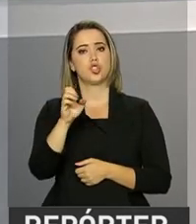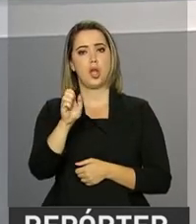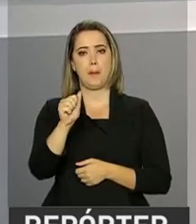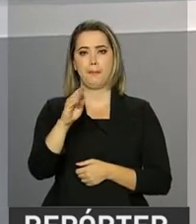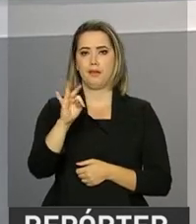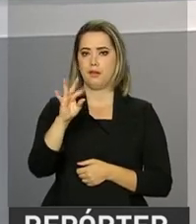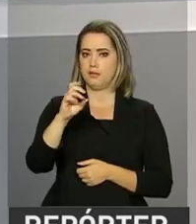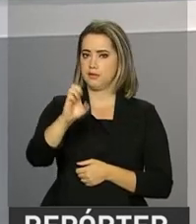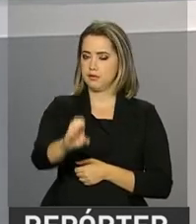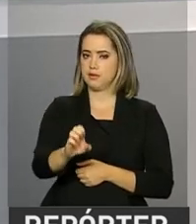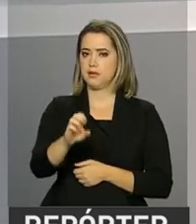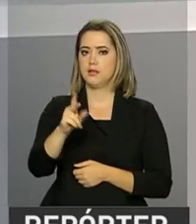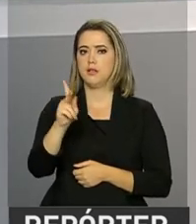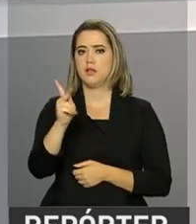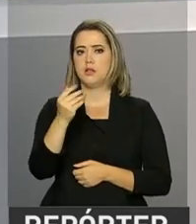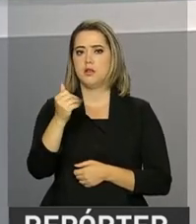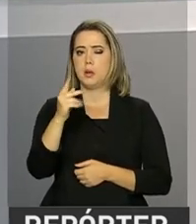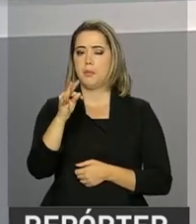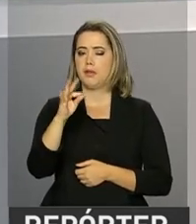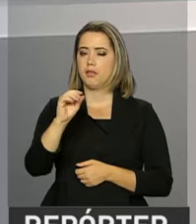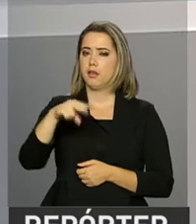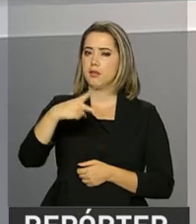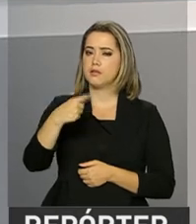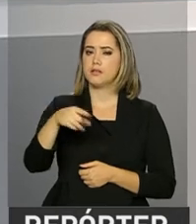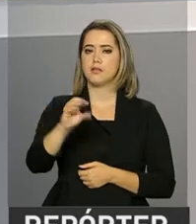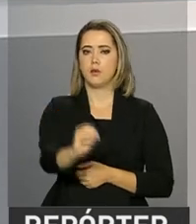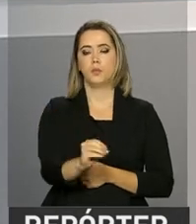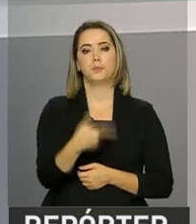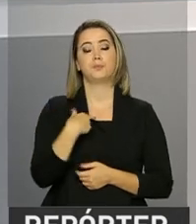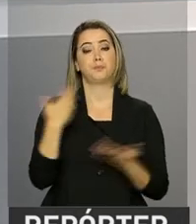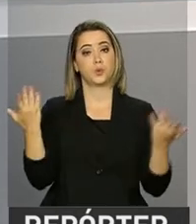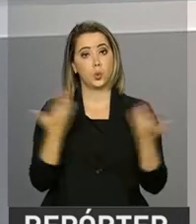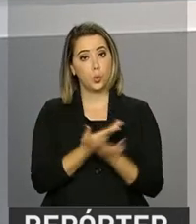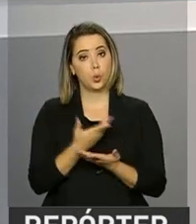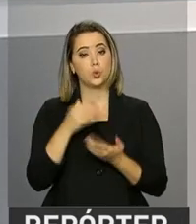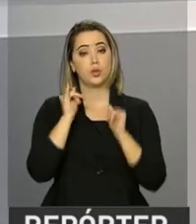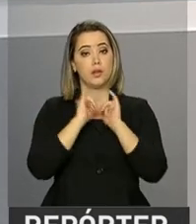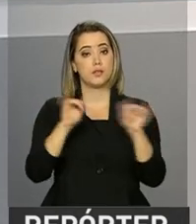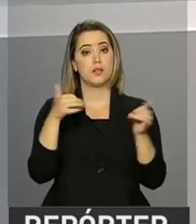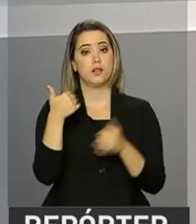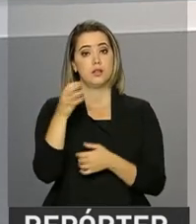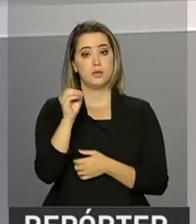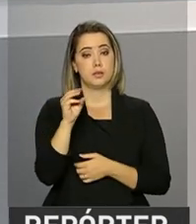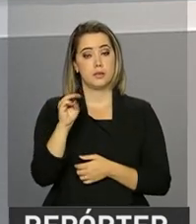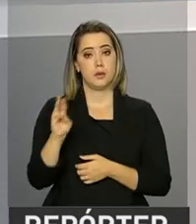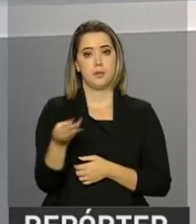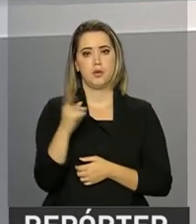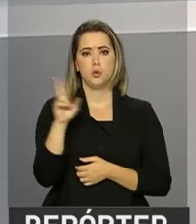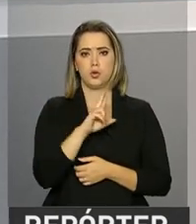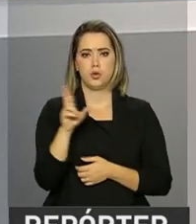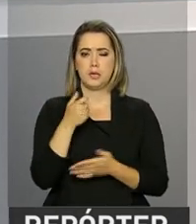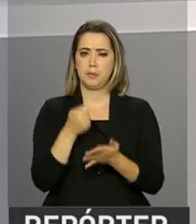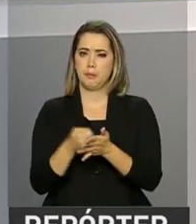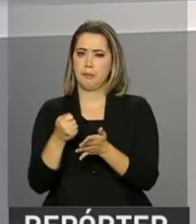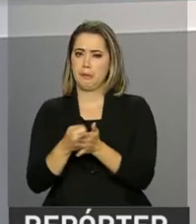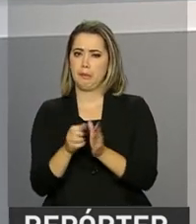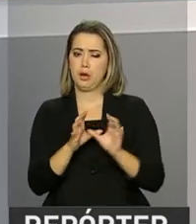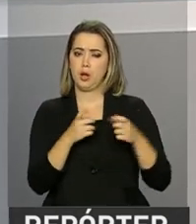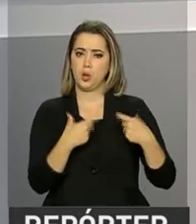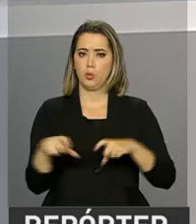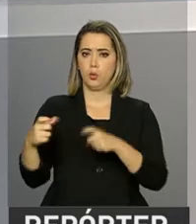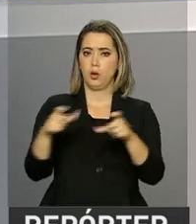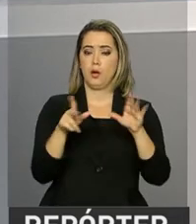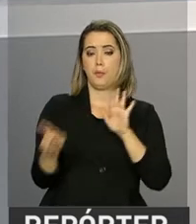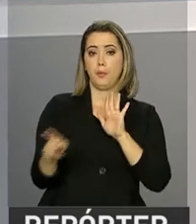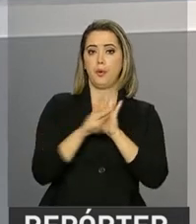o ministro ricardo barros anunciou hoje que 100 milhões de reais que antes eram usados como custeio de unidades da